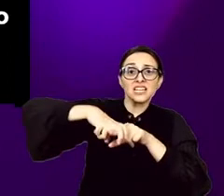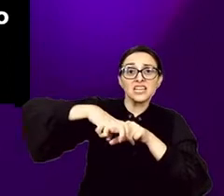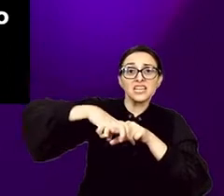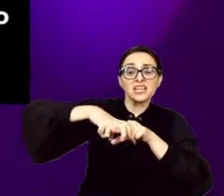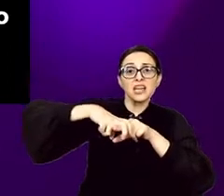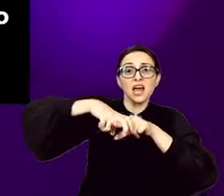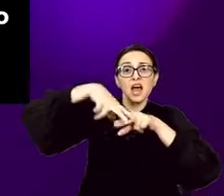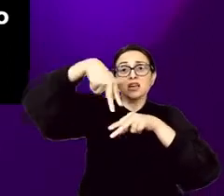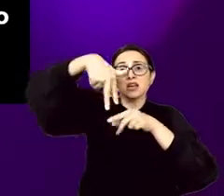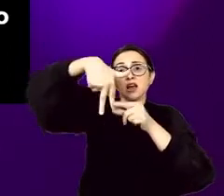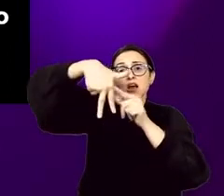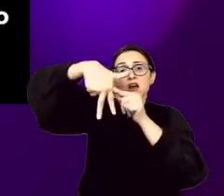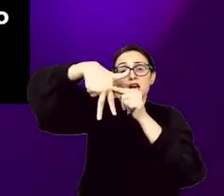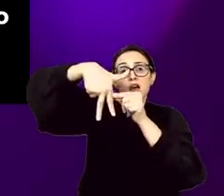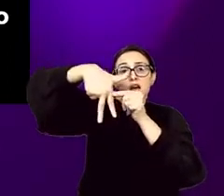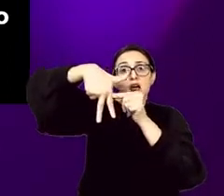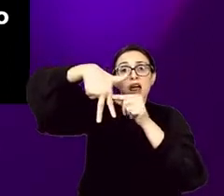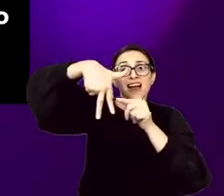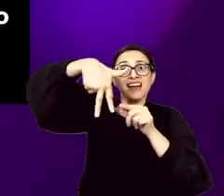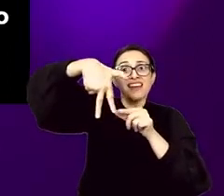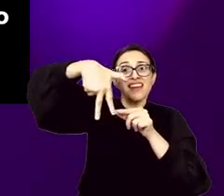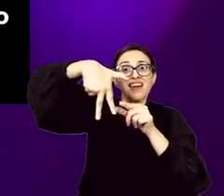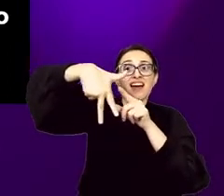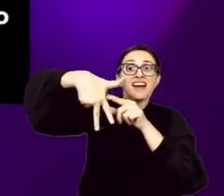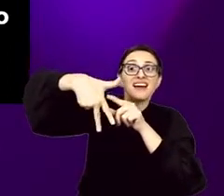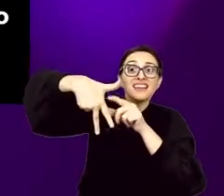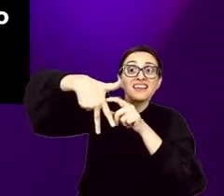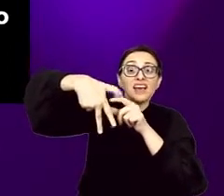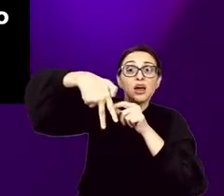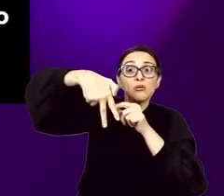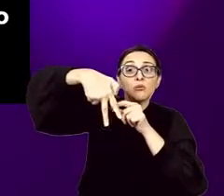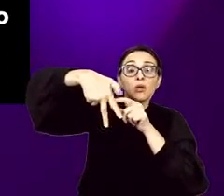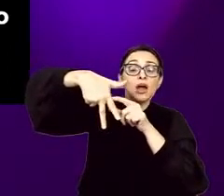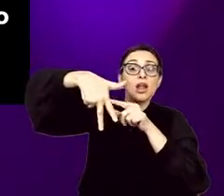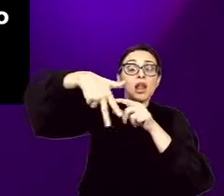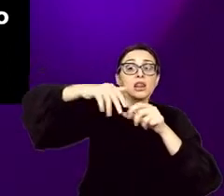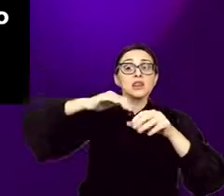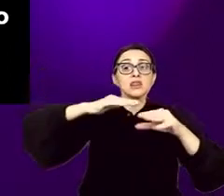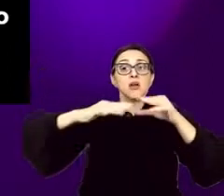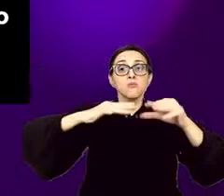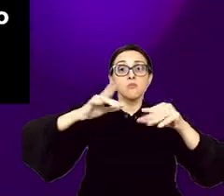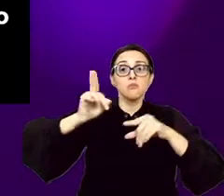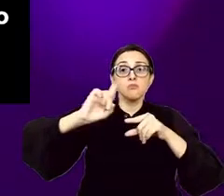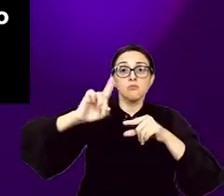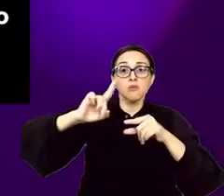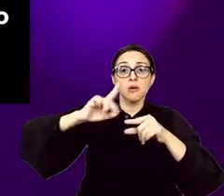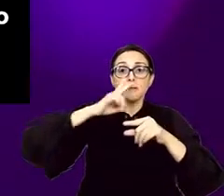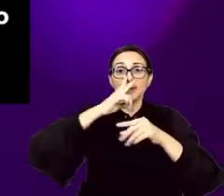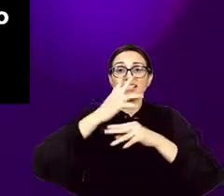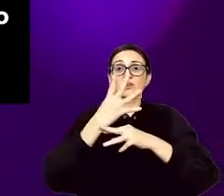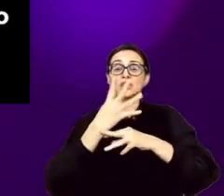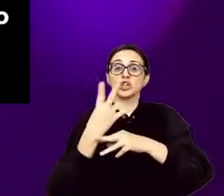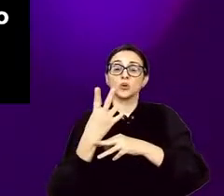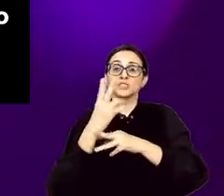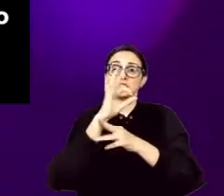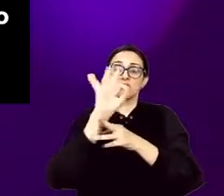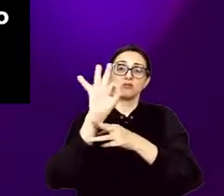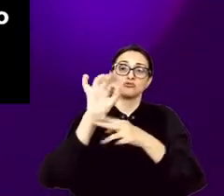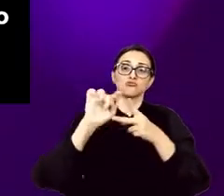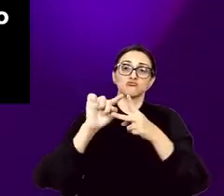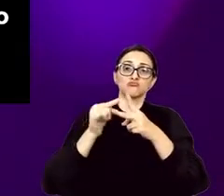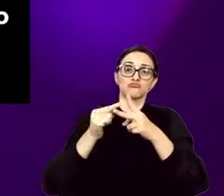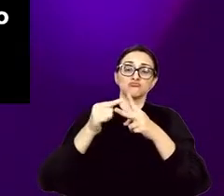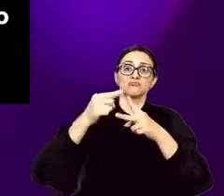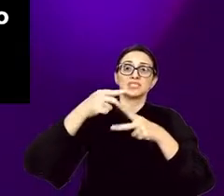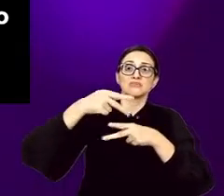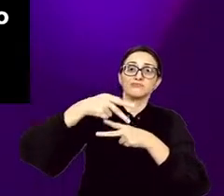dele não tem mobilidade, ela não compensa esse movimento, eu tenho uma inclinação, uma versão de 42 graus. Então, isso vai fazer